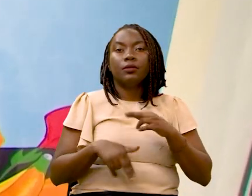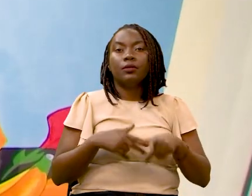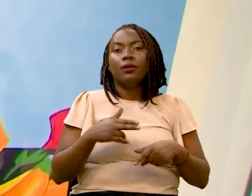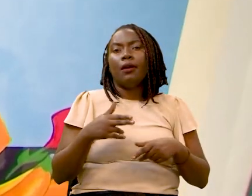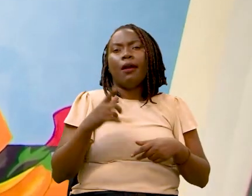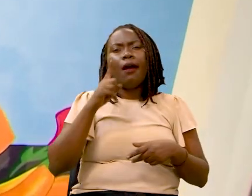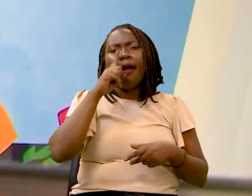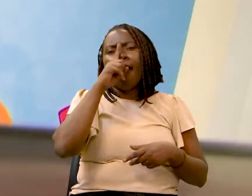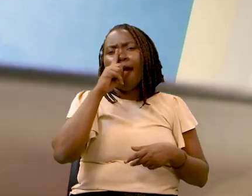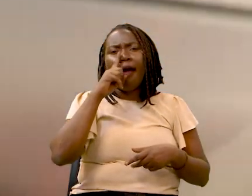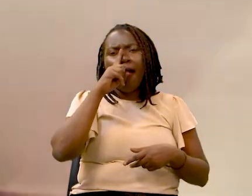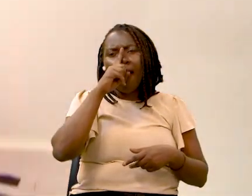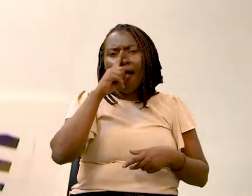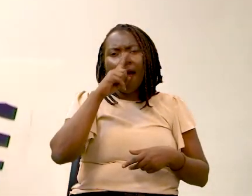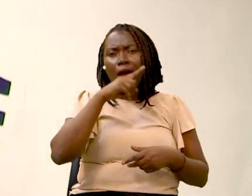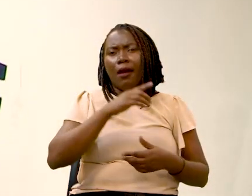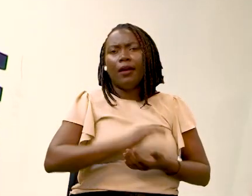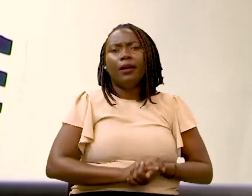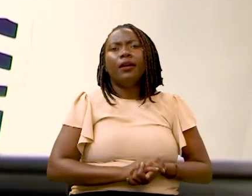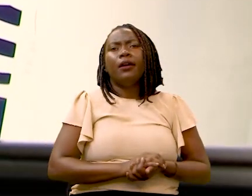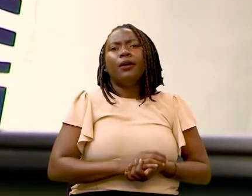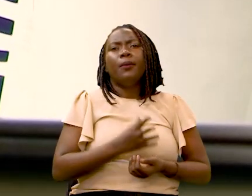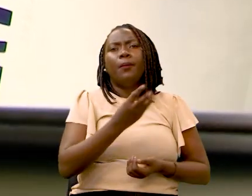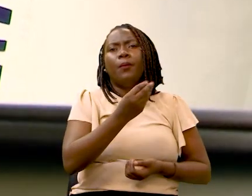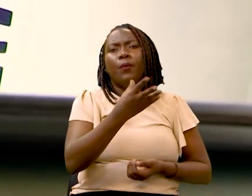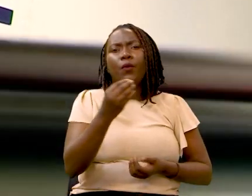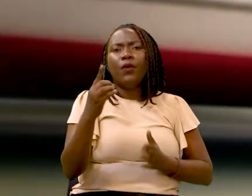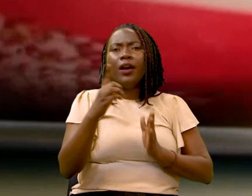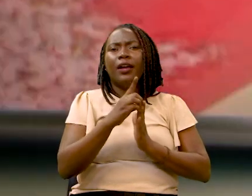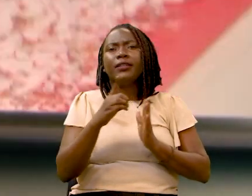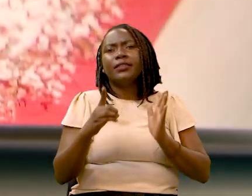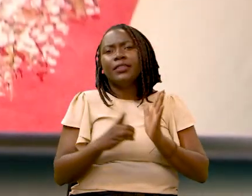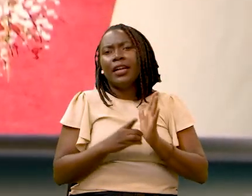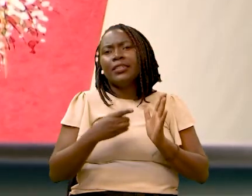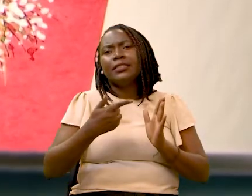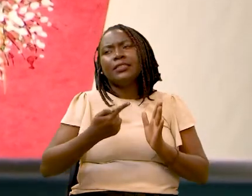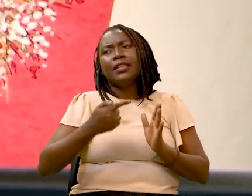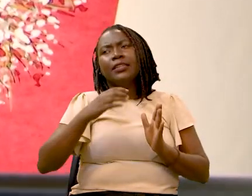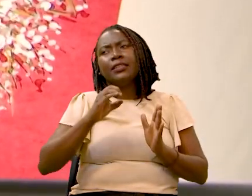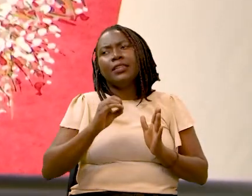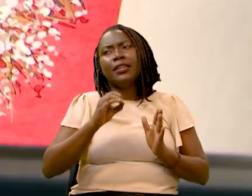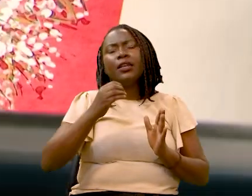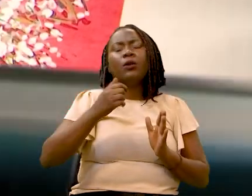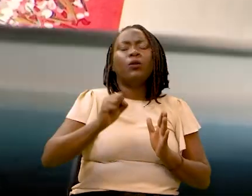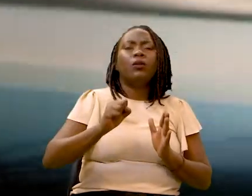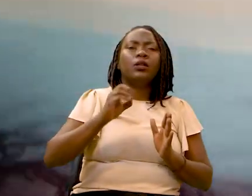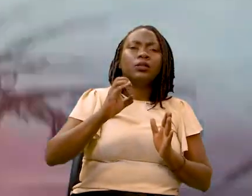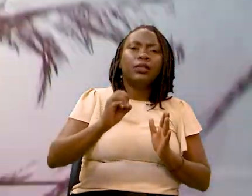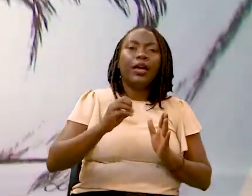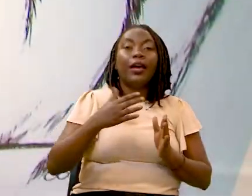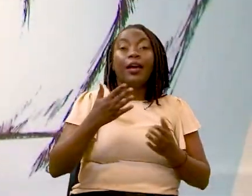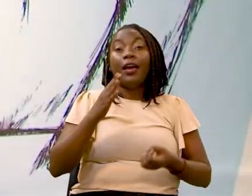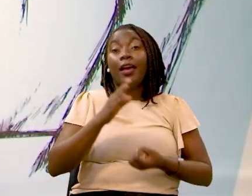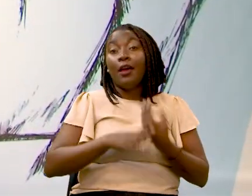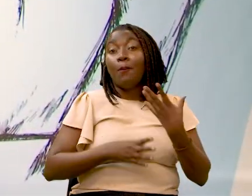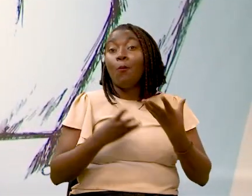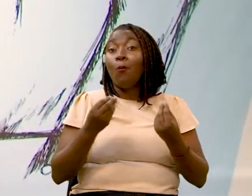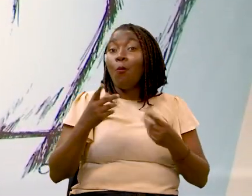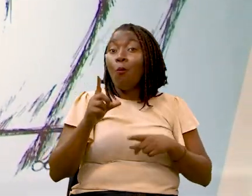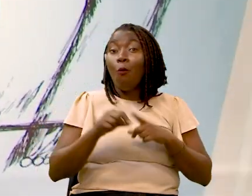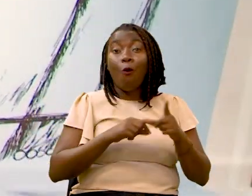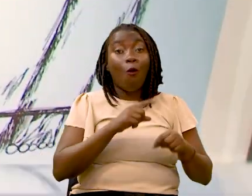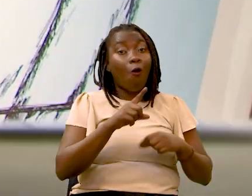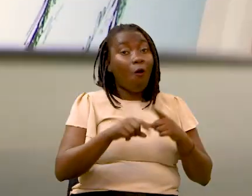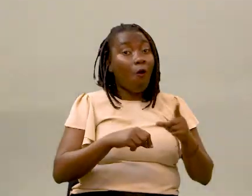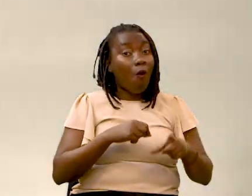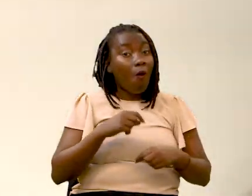técnicas. Gravuras raras. Muitas, assim, às vezes décadas de 70, décadas de 80, então são